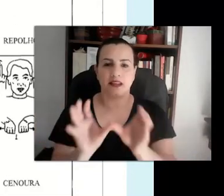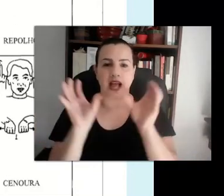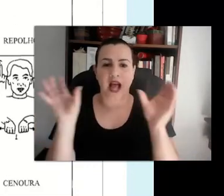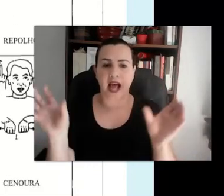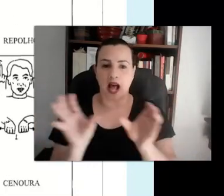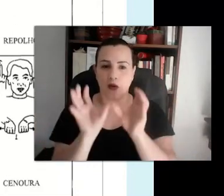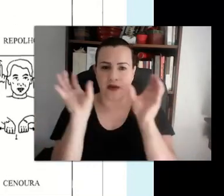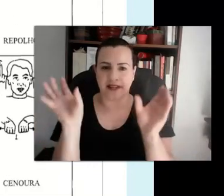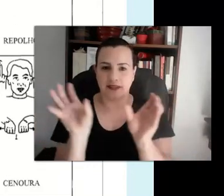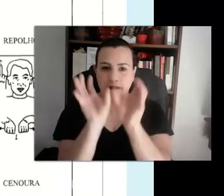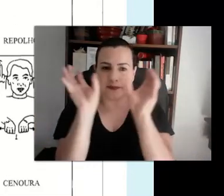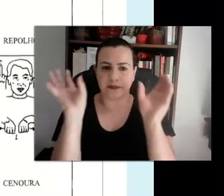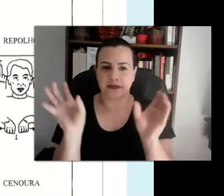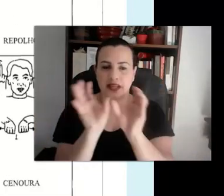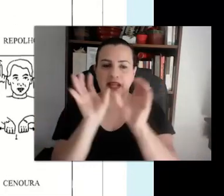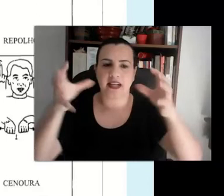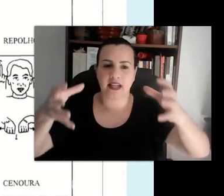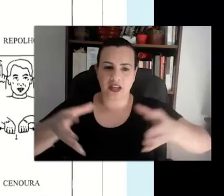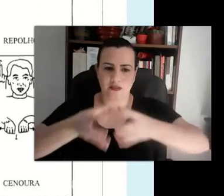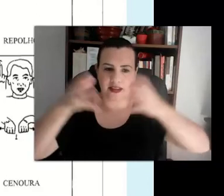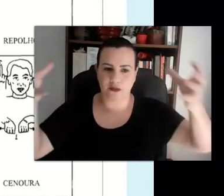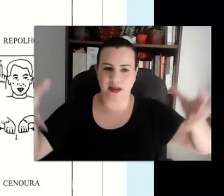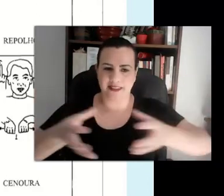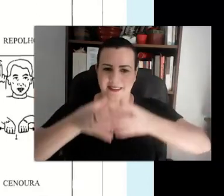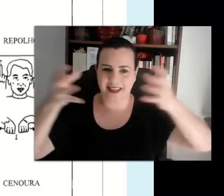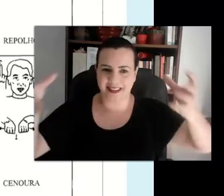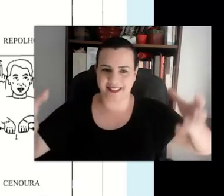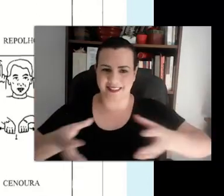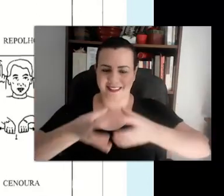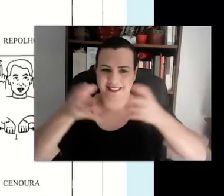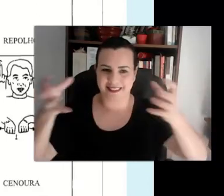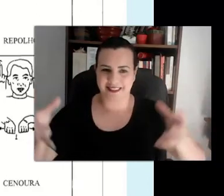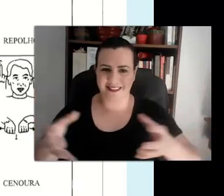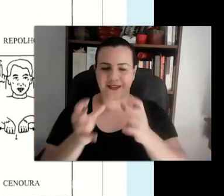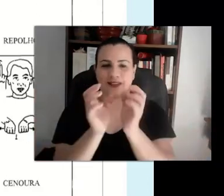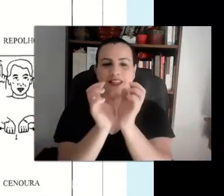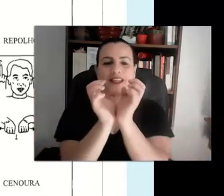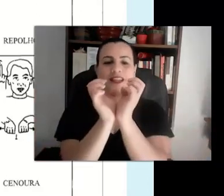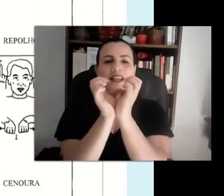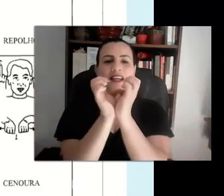verduras, alface. E tem gente que faz alface assim ainda.